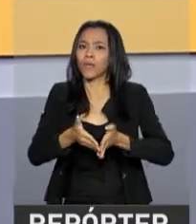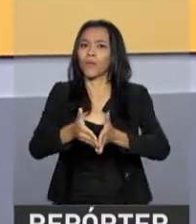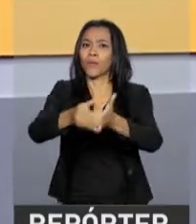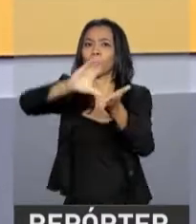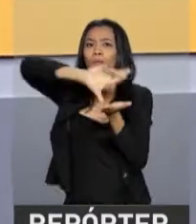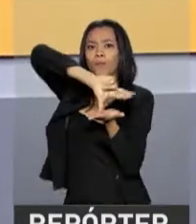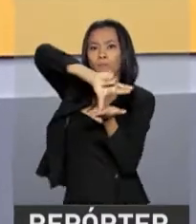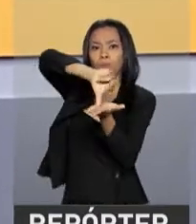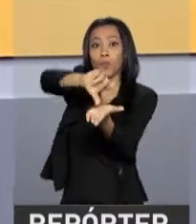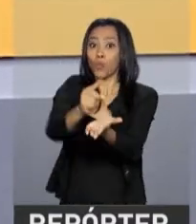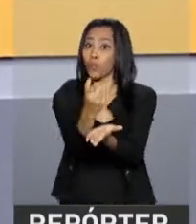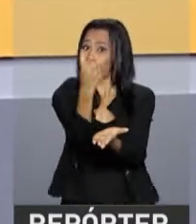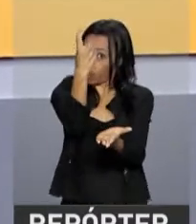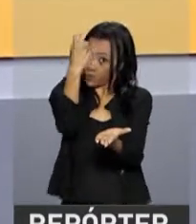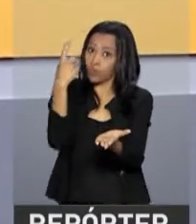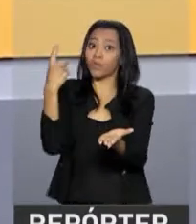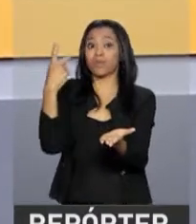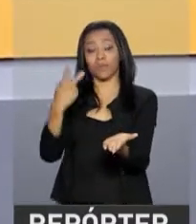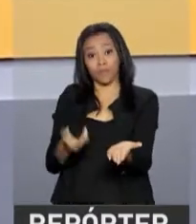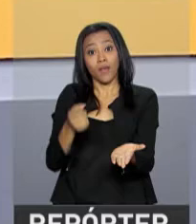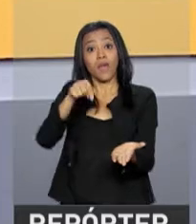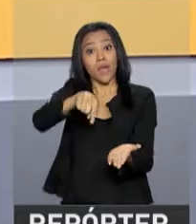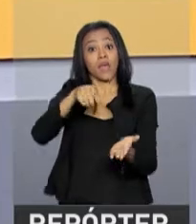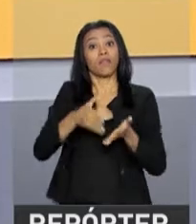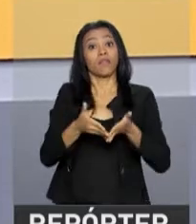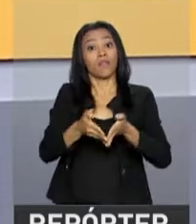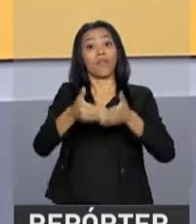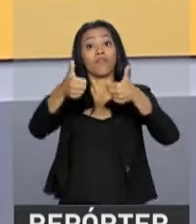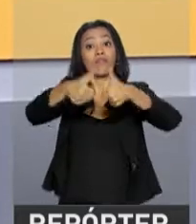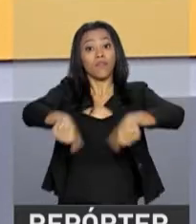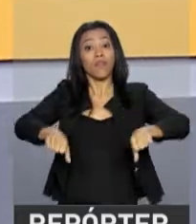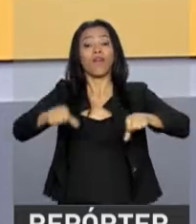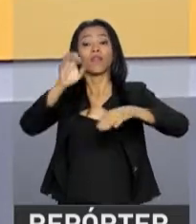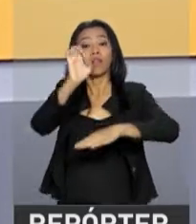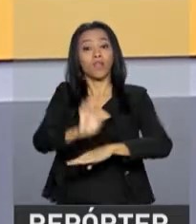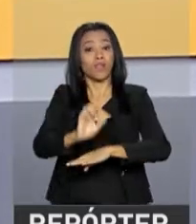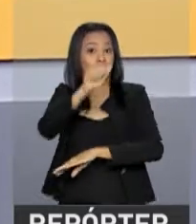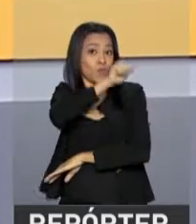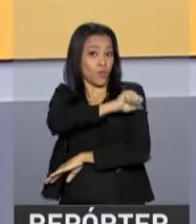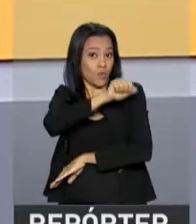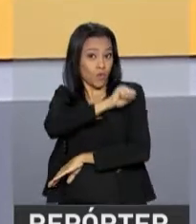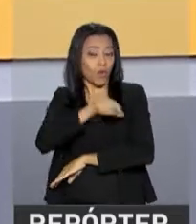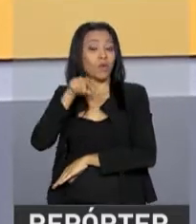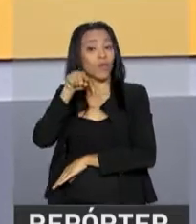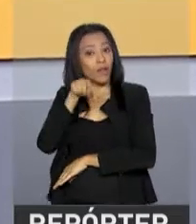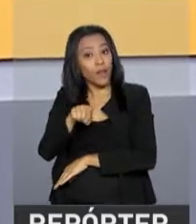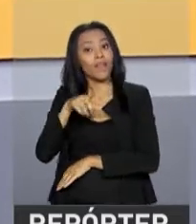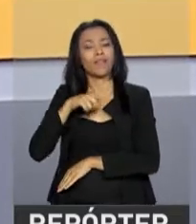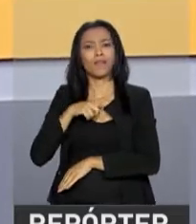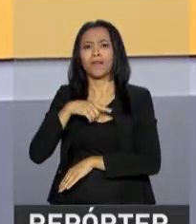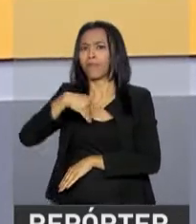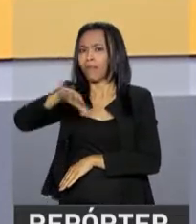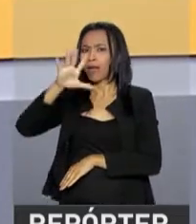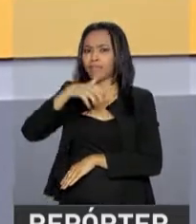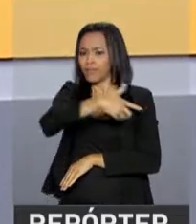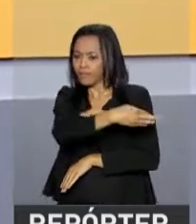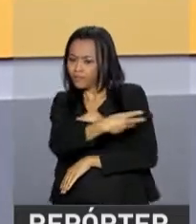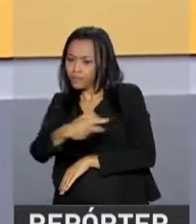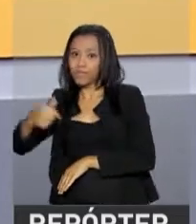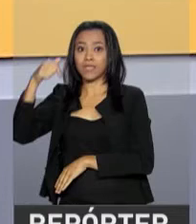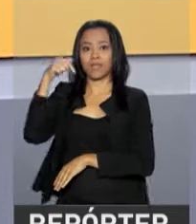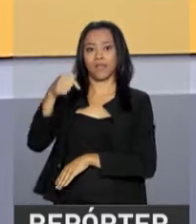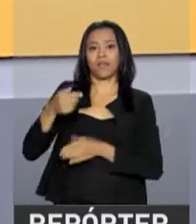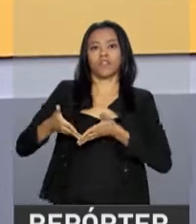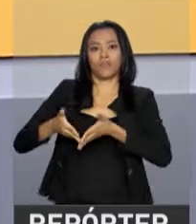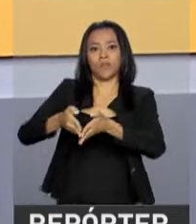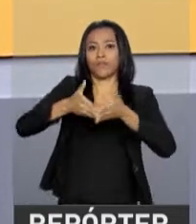Marinha do Brasil. Até 1º de abril, o barco está no Porto do Rio, onde participa de um encontro com mais de 7 navios veleiros